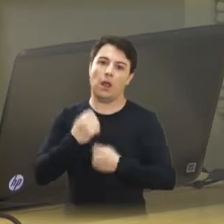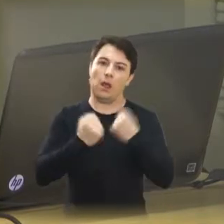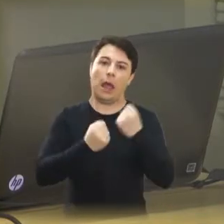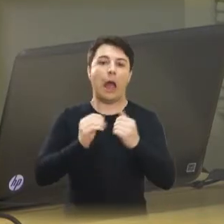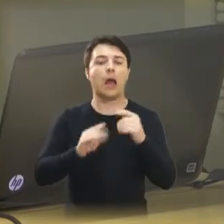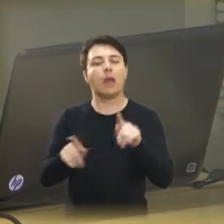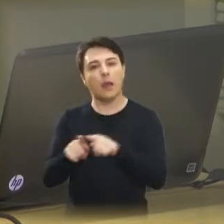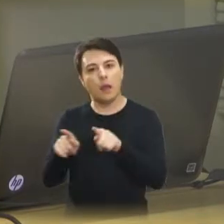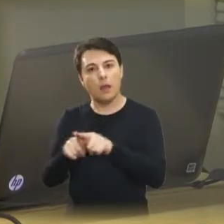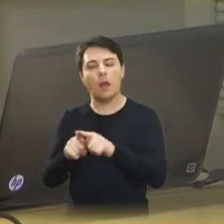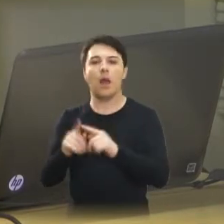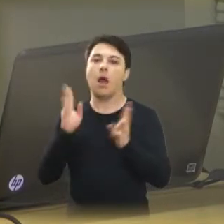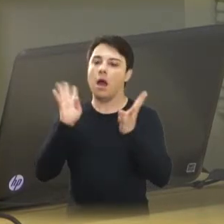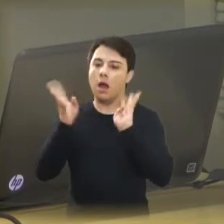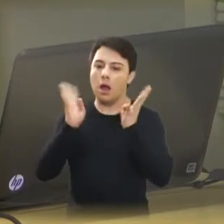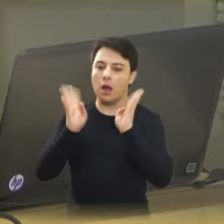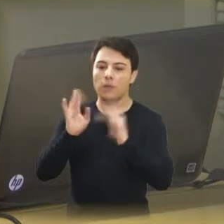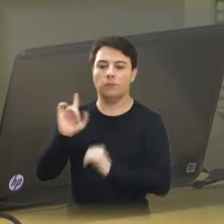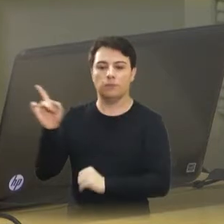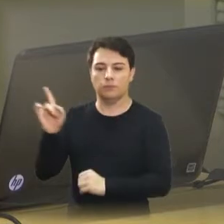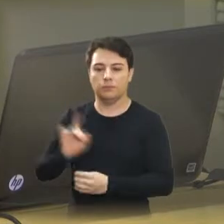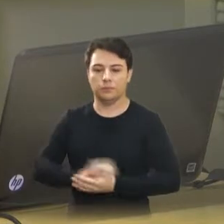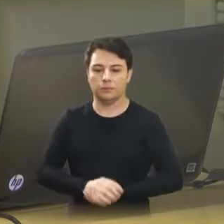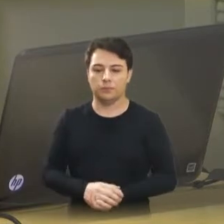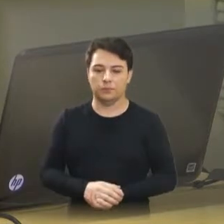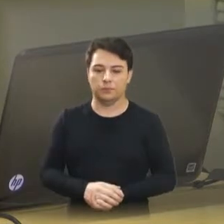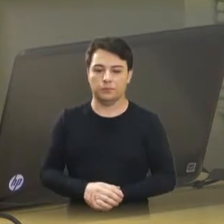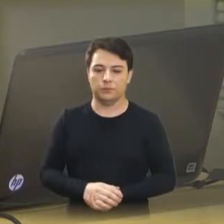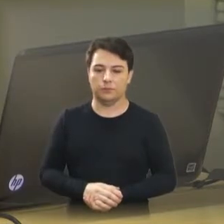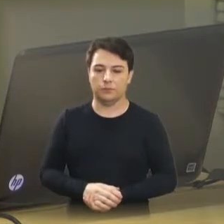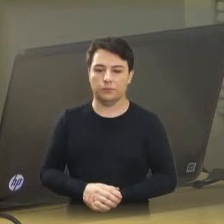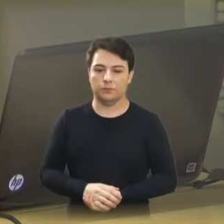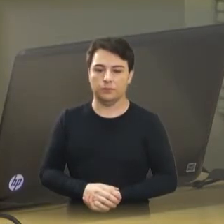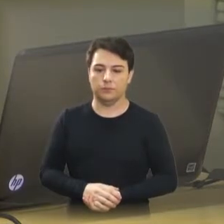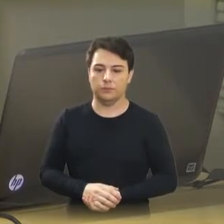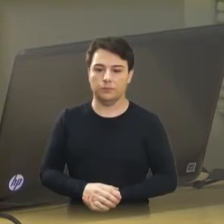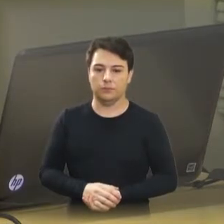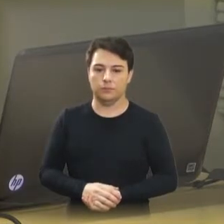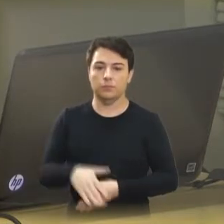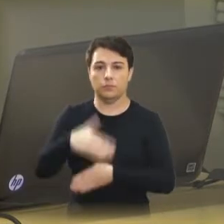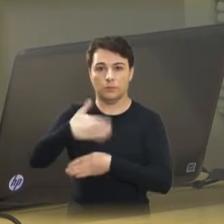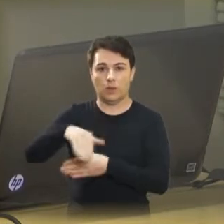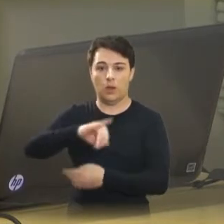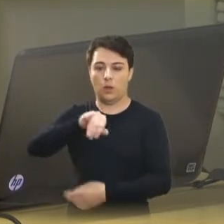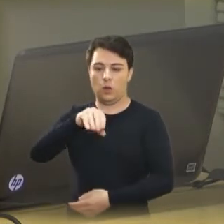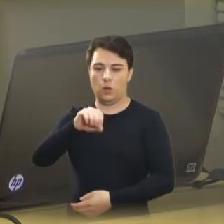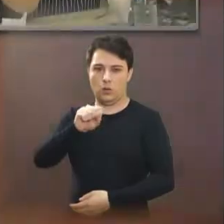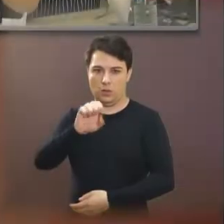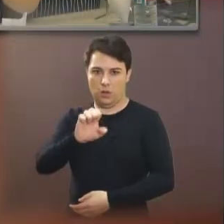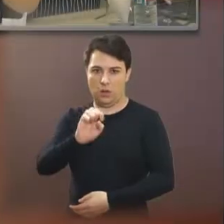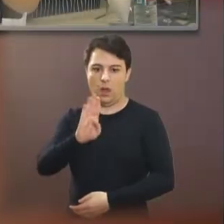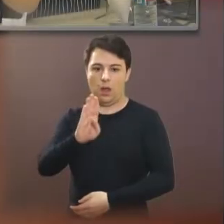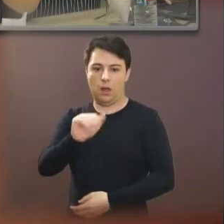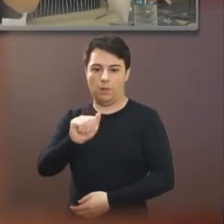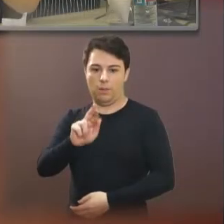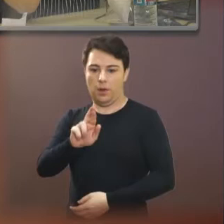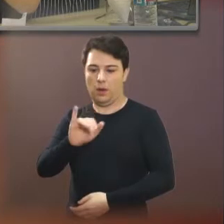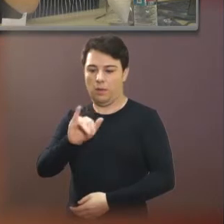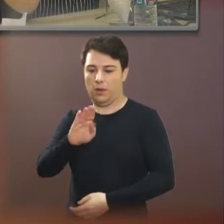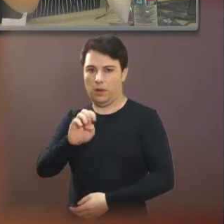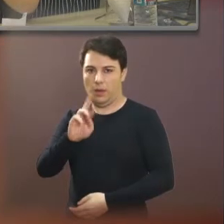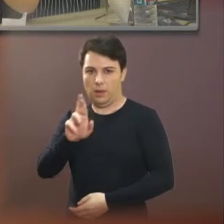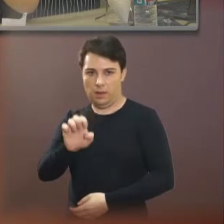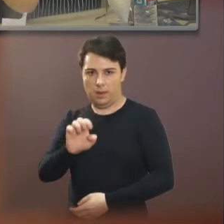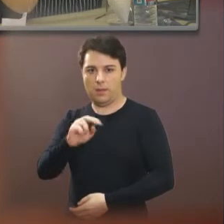7 toneladas. A José Barbieri Neto, essa via em vermelho. Esse é o mapa